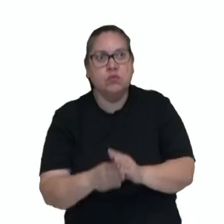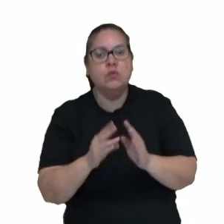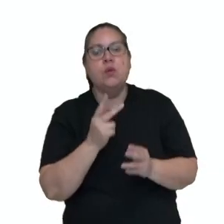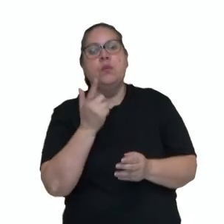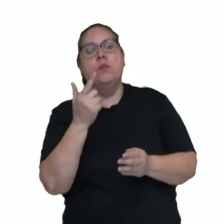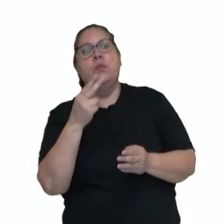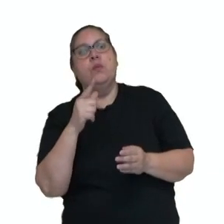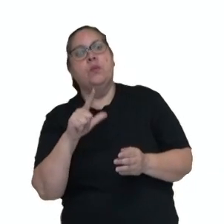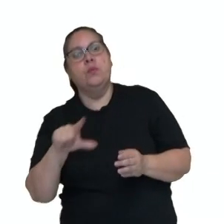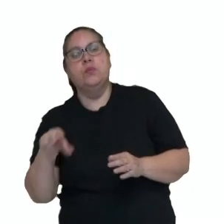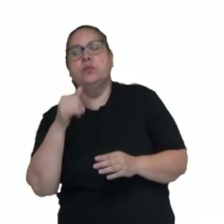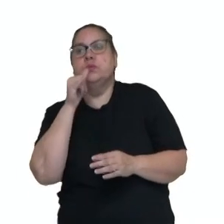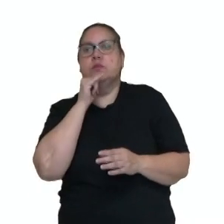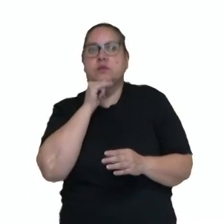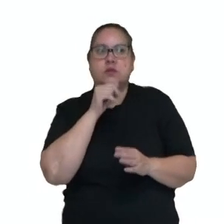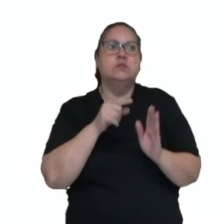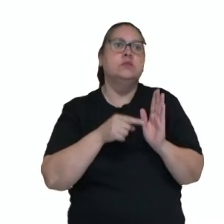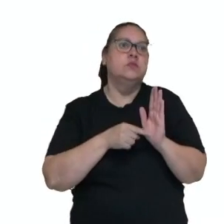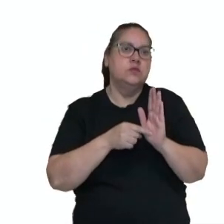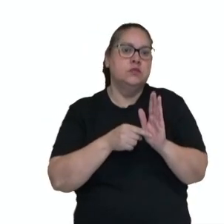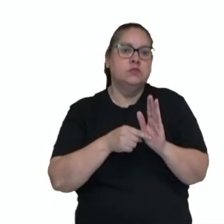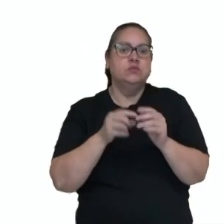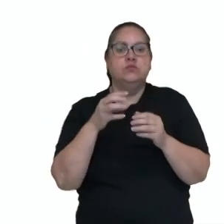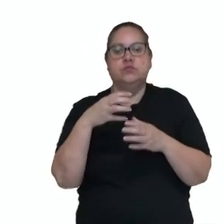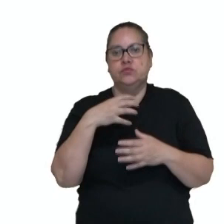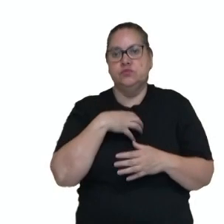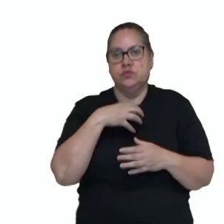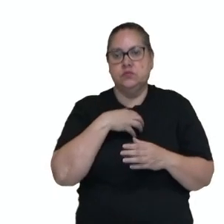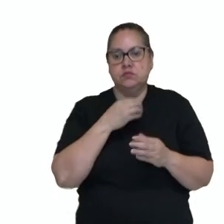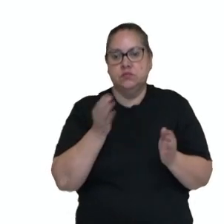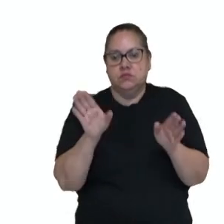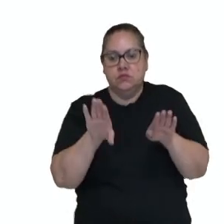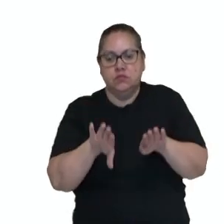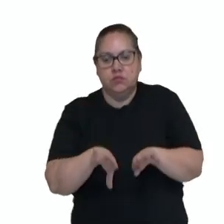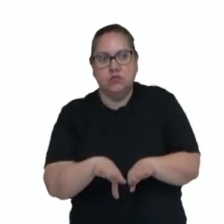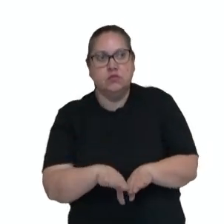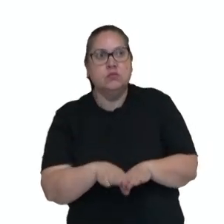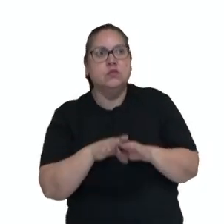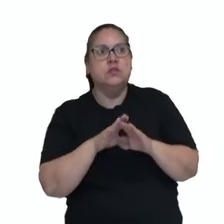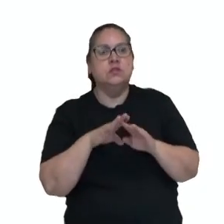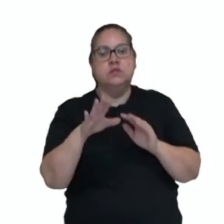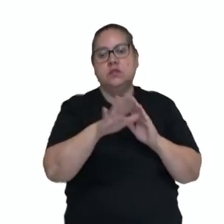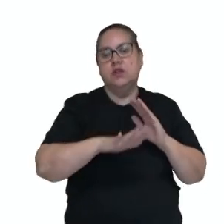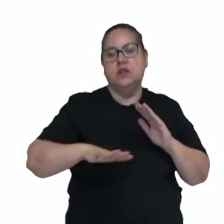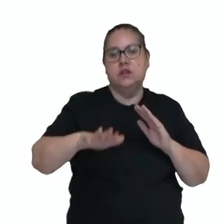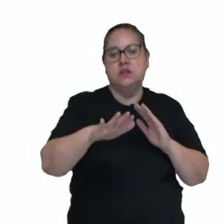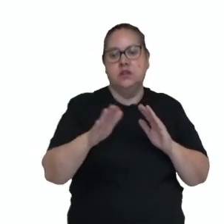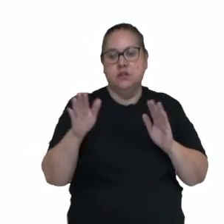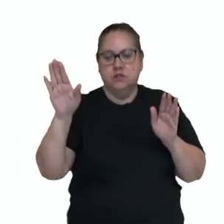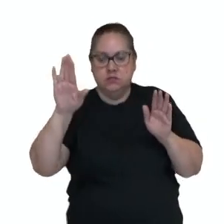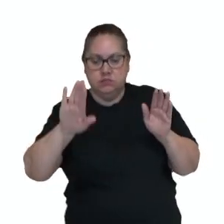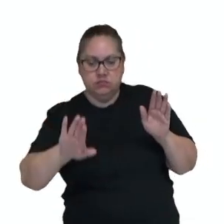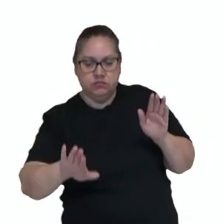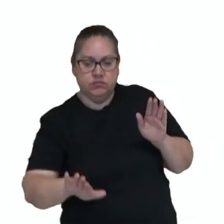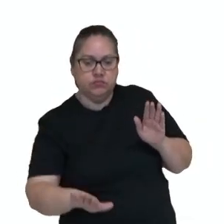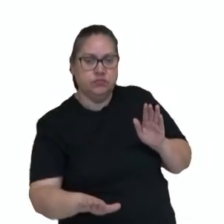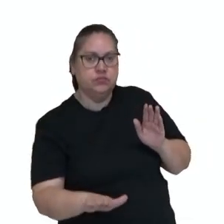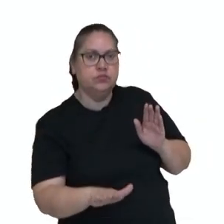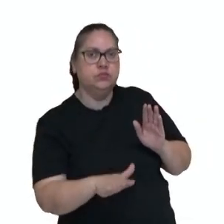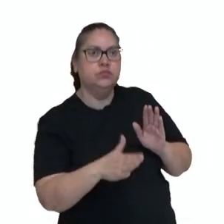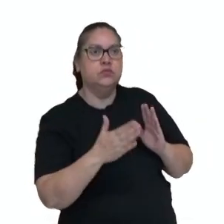outro exemplo que trazemos das formas do relevo brasileiro. As depressões são áreas rebaixadas